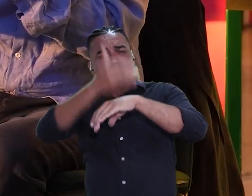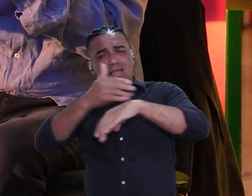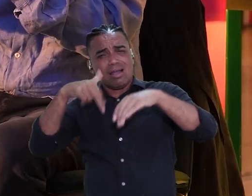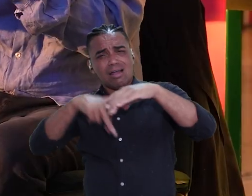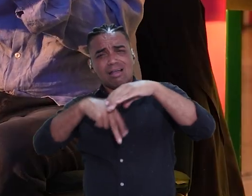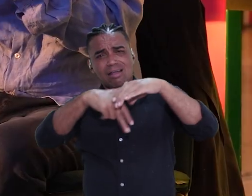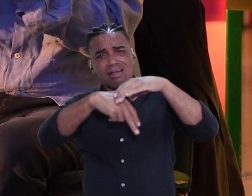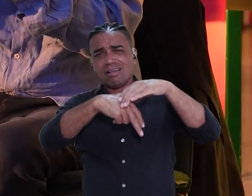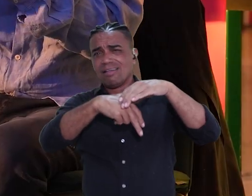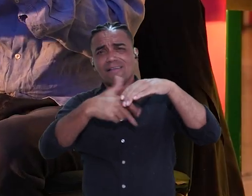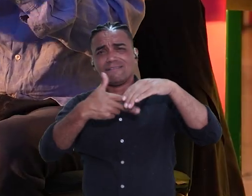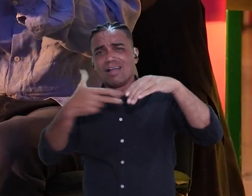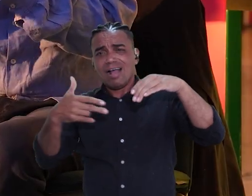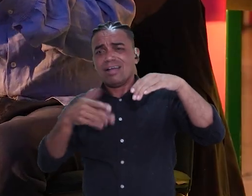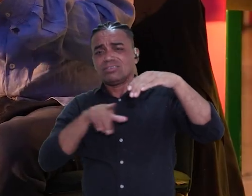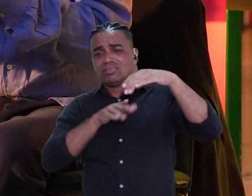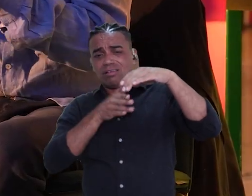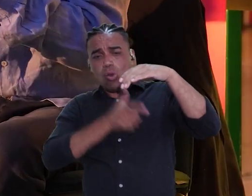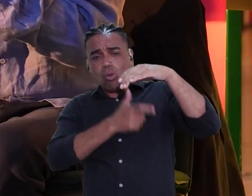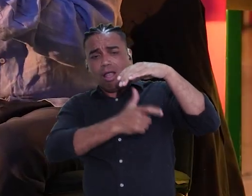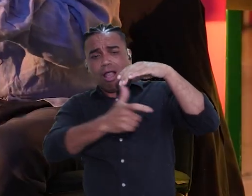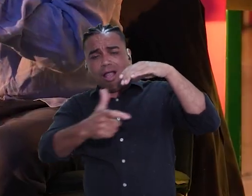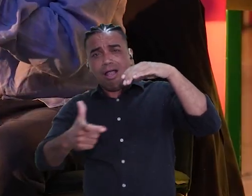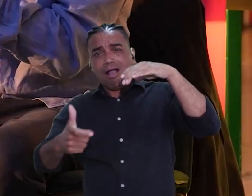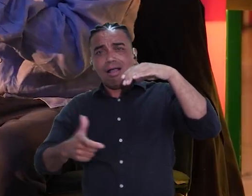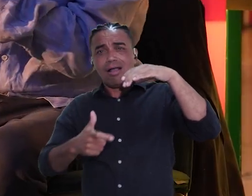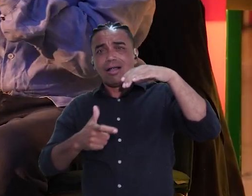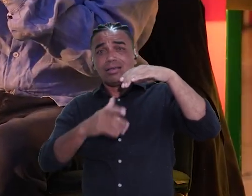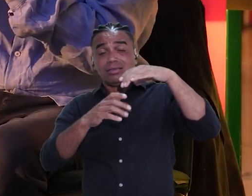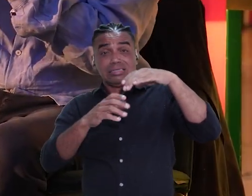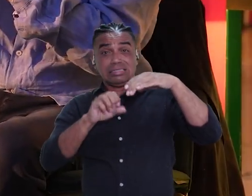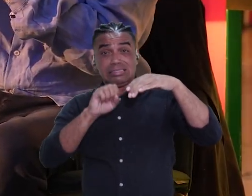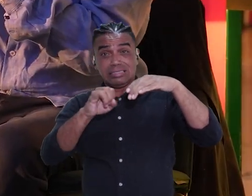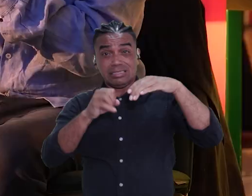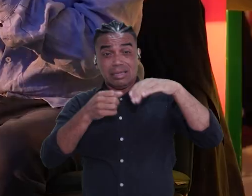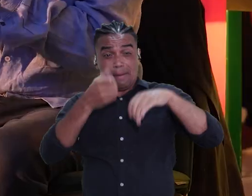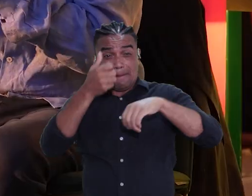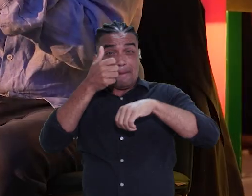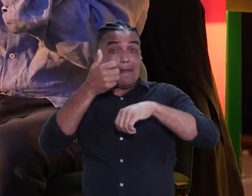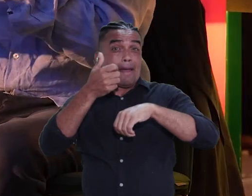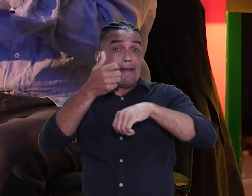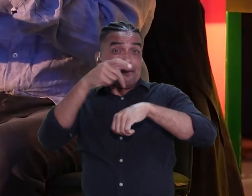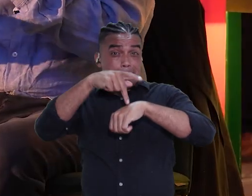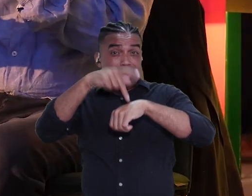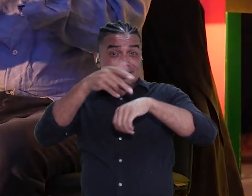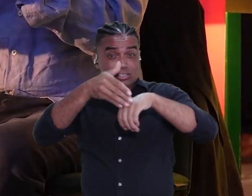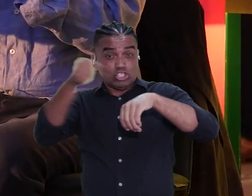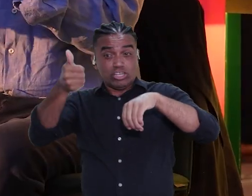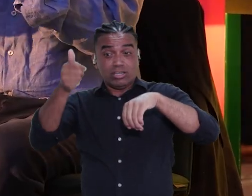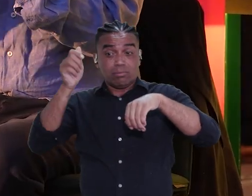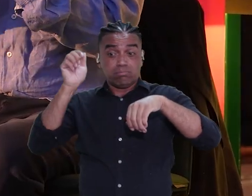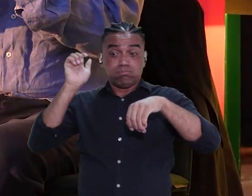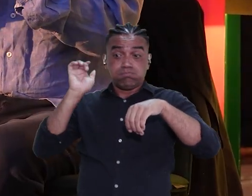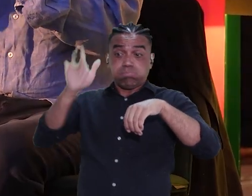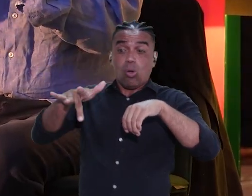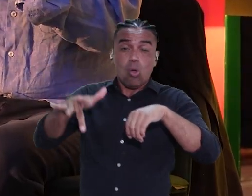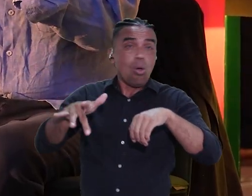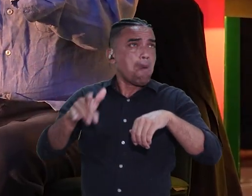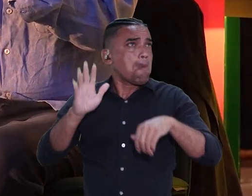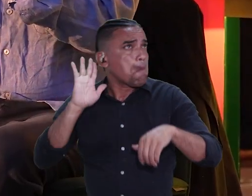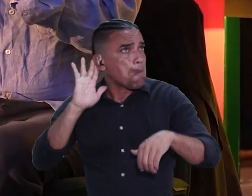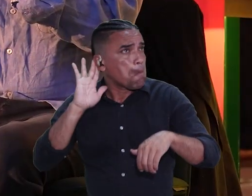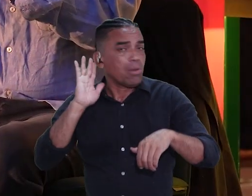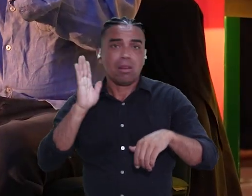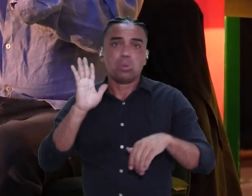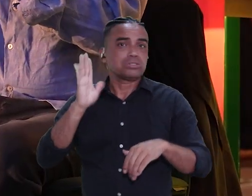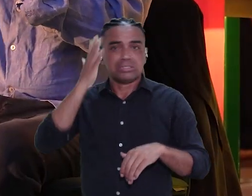7, ou uma gruta de várias grutas dentro, que tem um sumidouro, que se você tirar uma pedra, você não ouve onde ela cai. E é esse que está